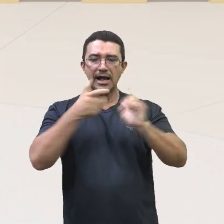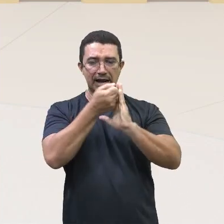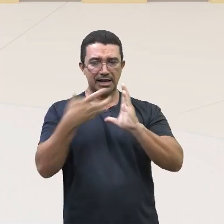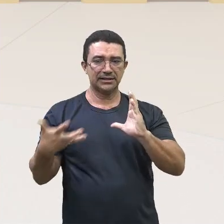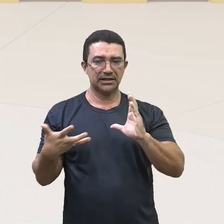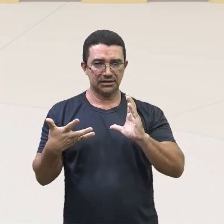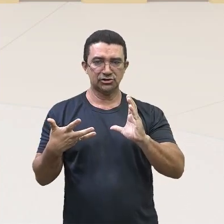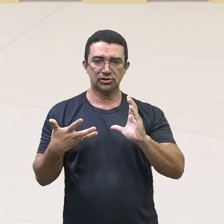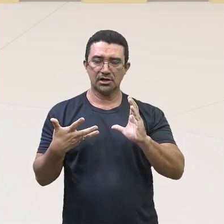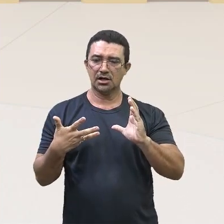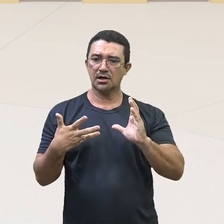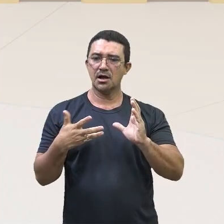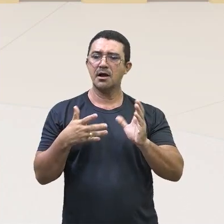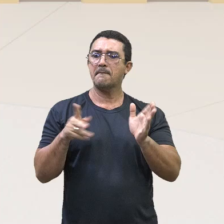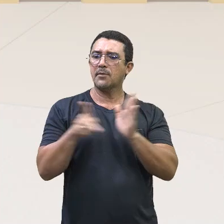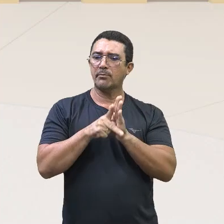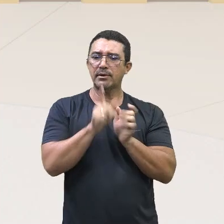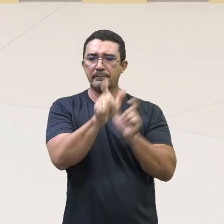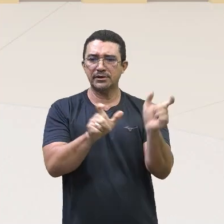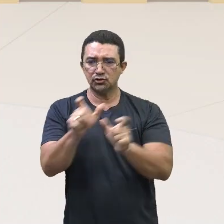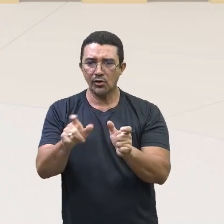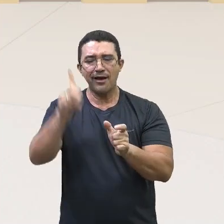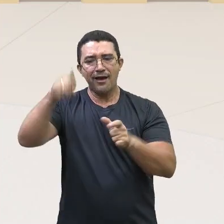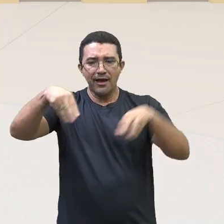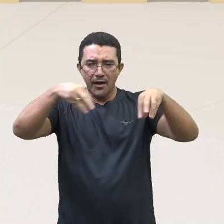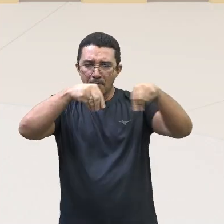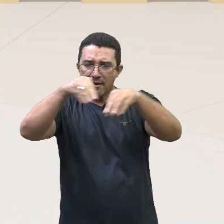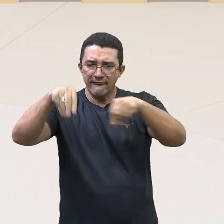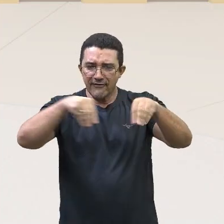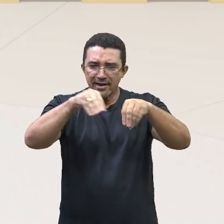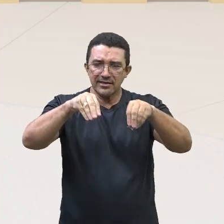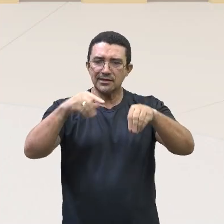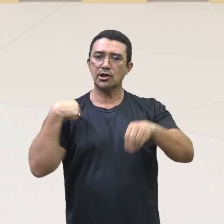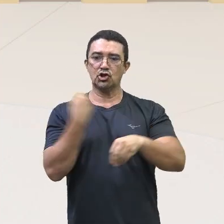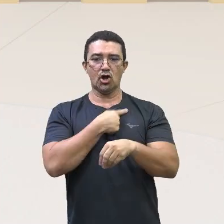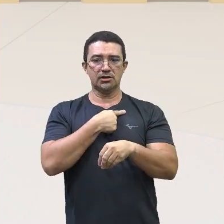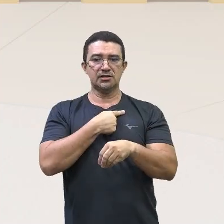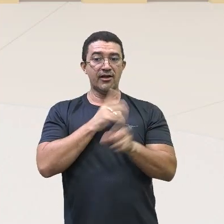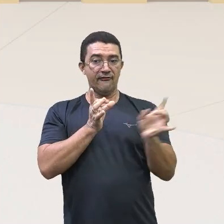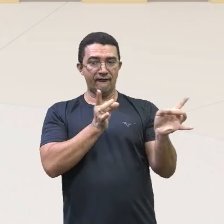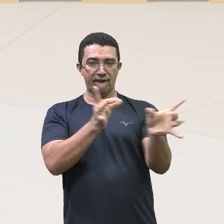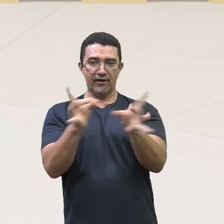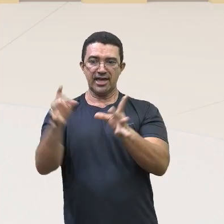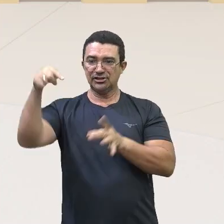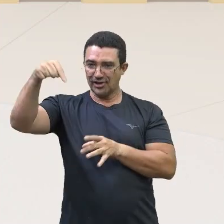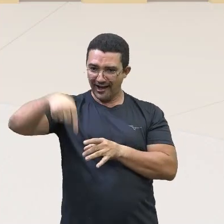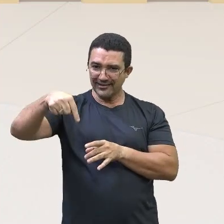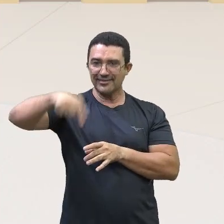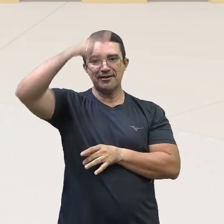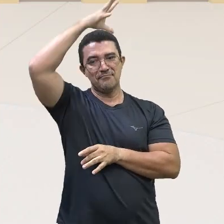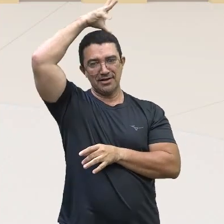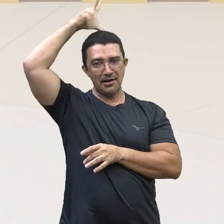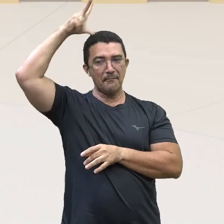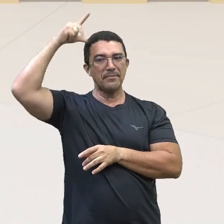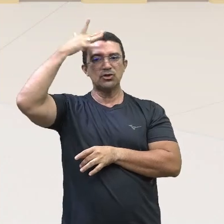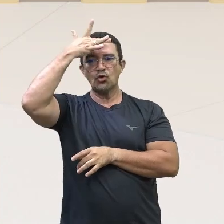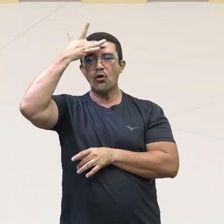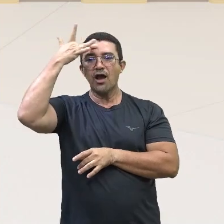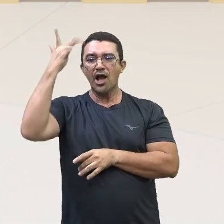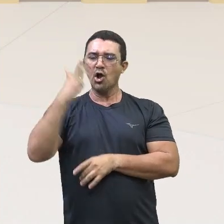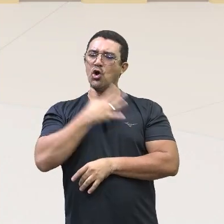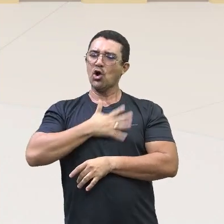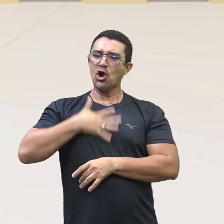público, né, do nosso público, no caso. Como é uma farinha, a gente está vendendo aqui no Amazonas, que a gente já viu que o amazonense gosta de farinha, gosta da